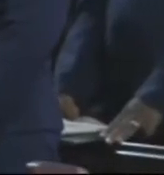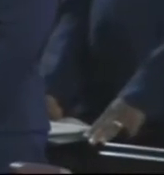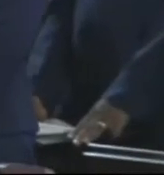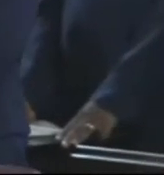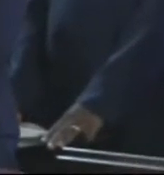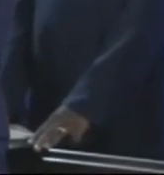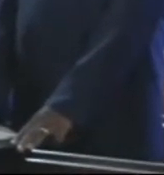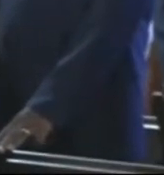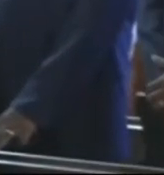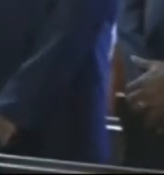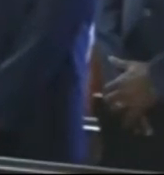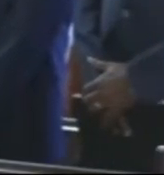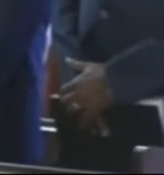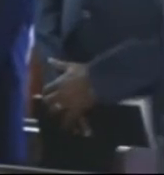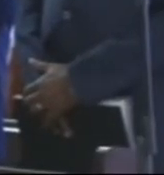livrou,